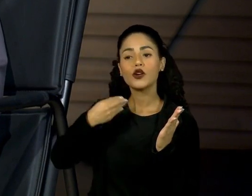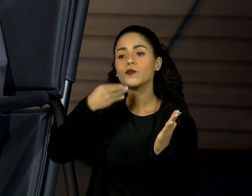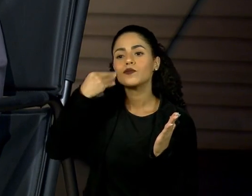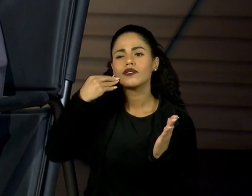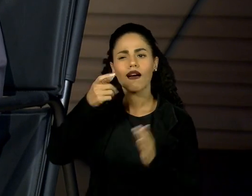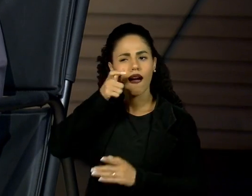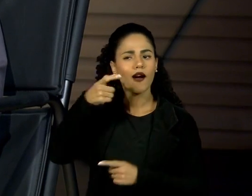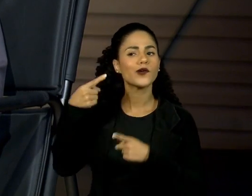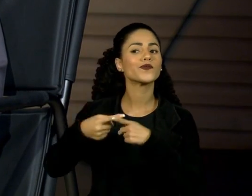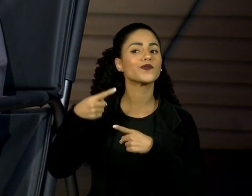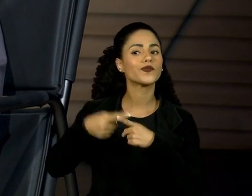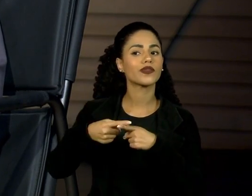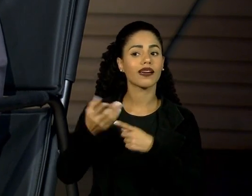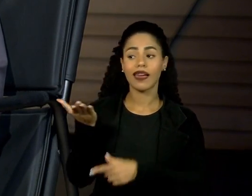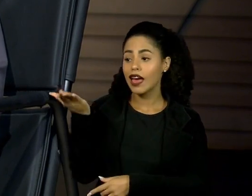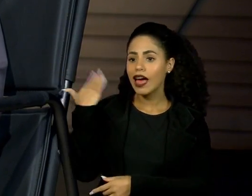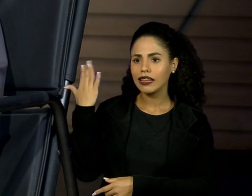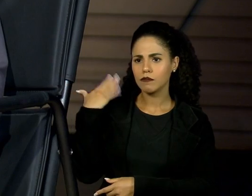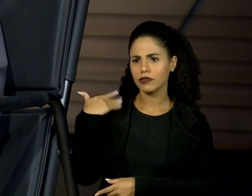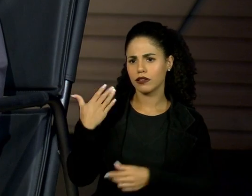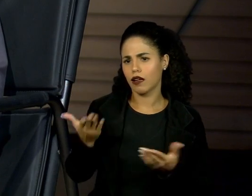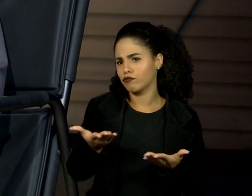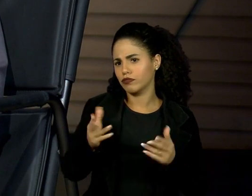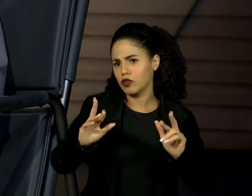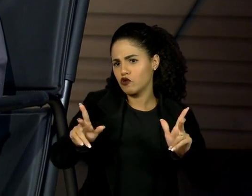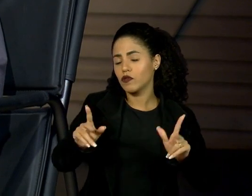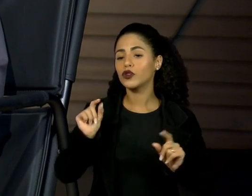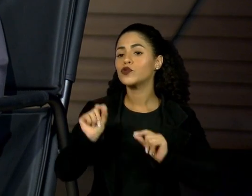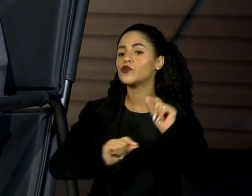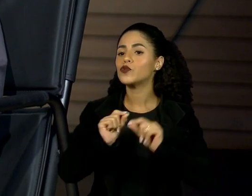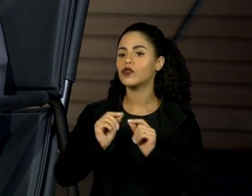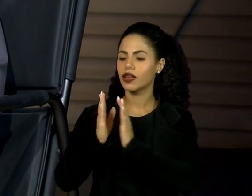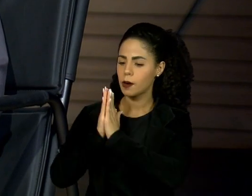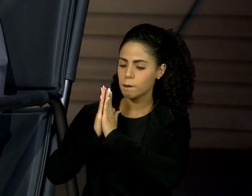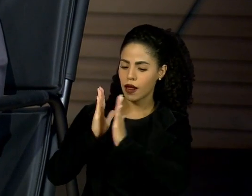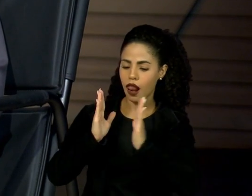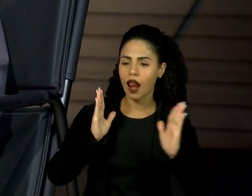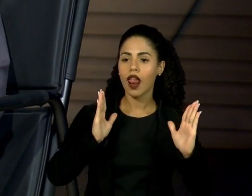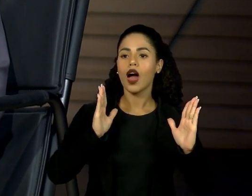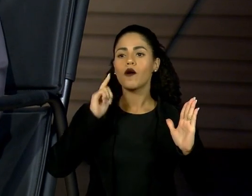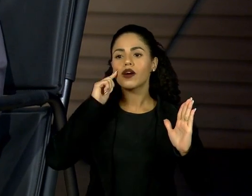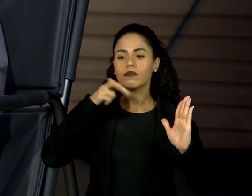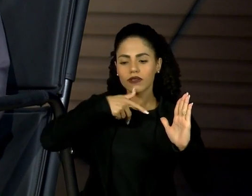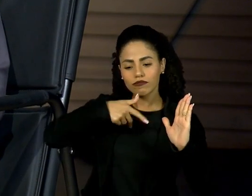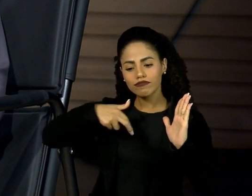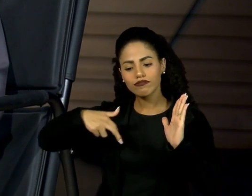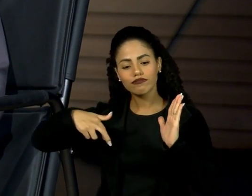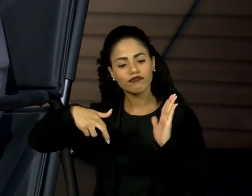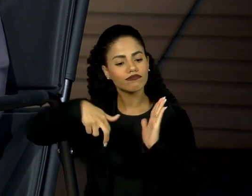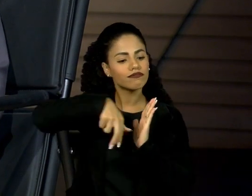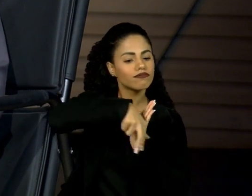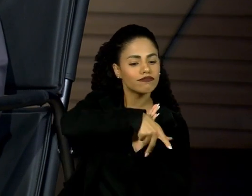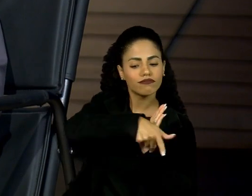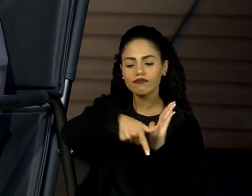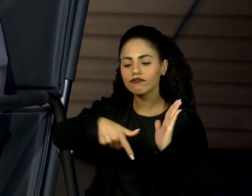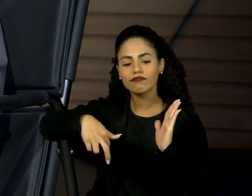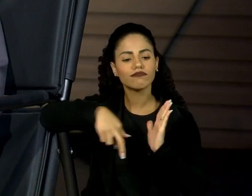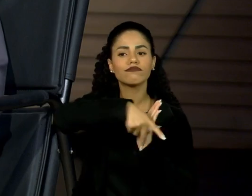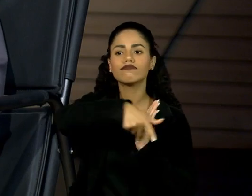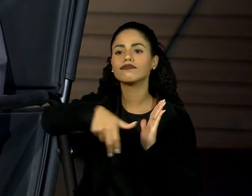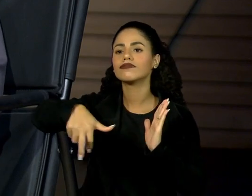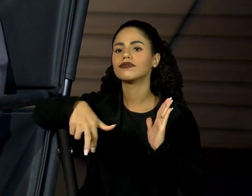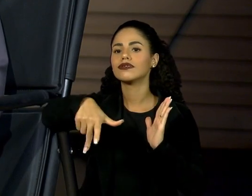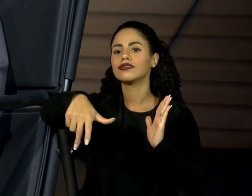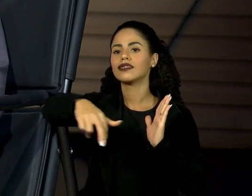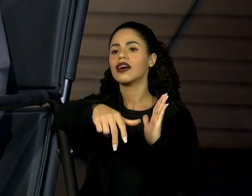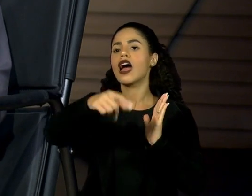muito interessante, que na época não era comum nas bibliotecas, que era de o leitor passear entre as estantes. Isso